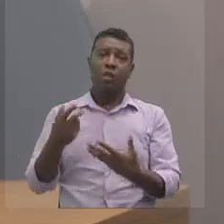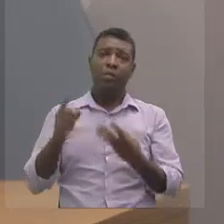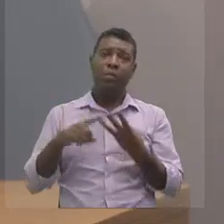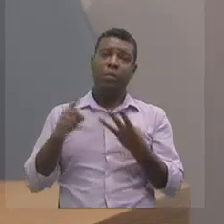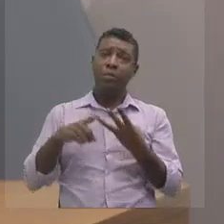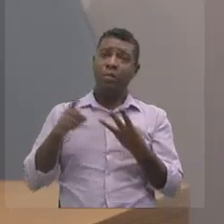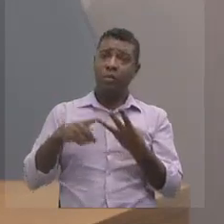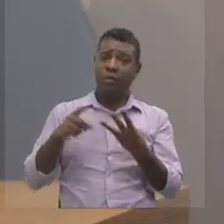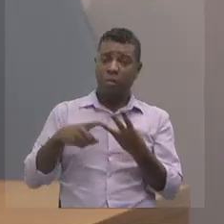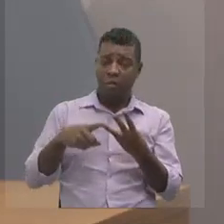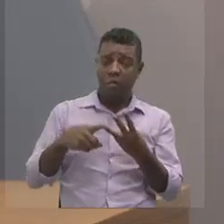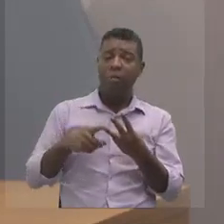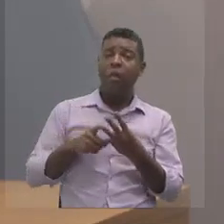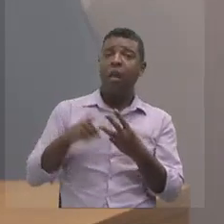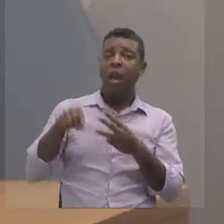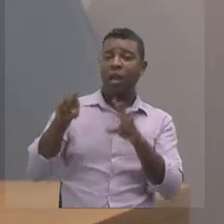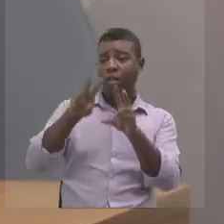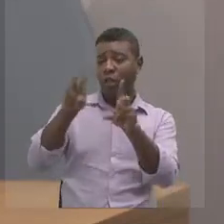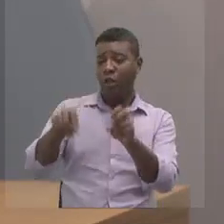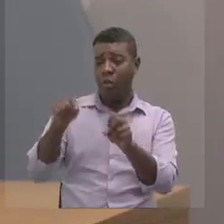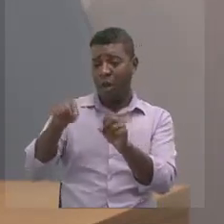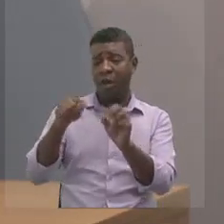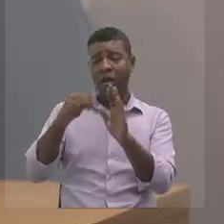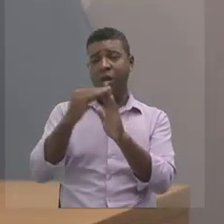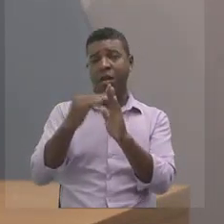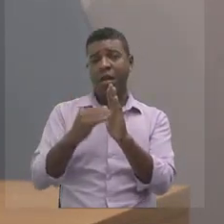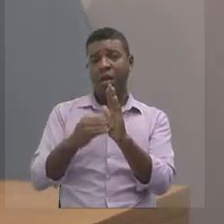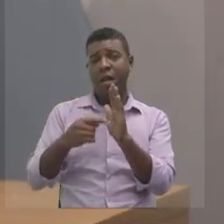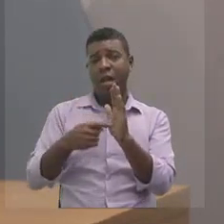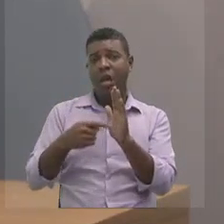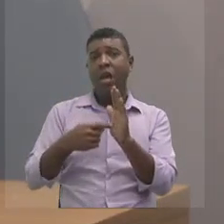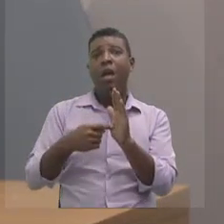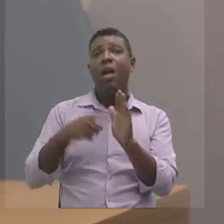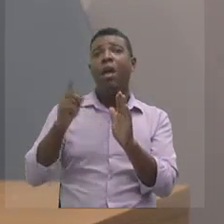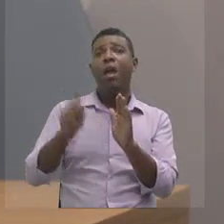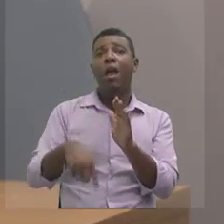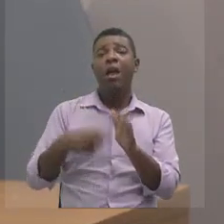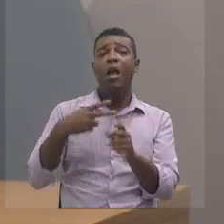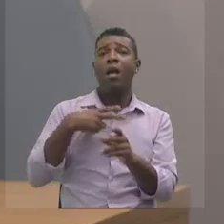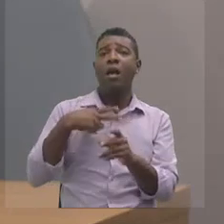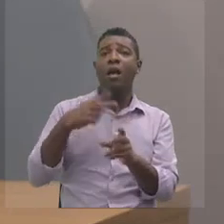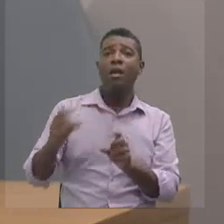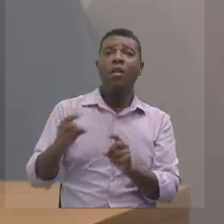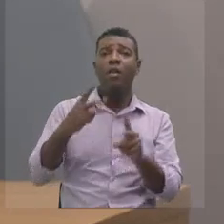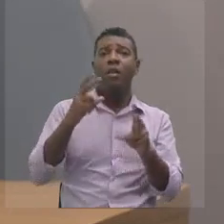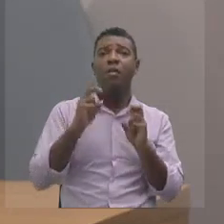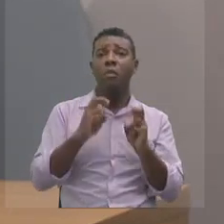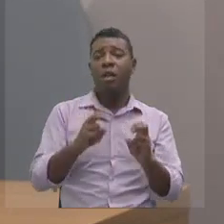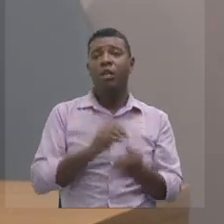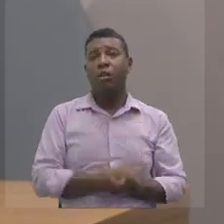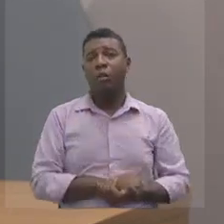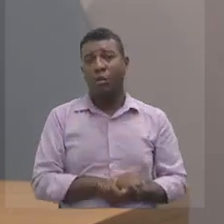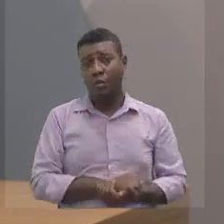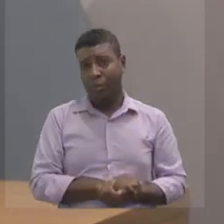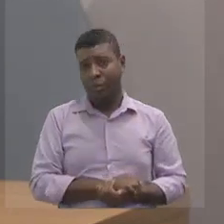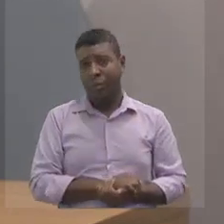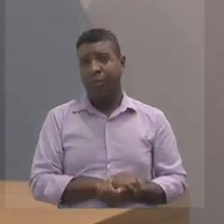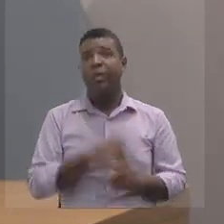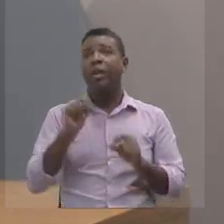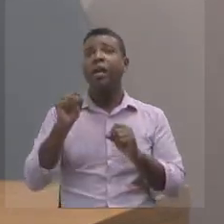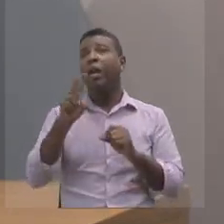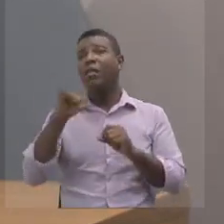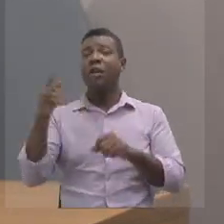em relação a essa agenda da privatização conduzida e da privatização do metrô não é sobre quem vai